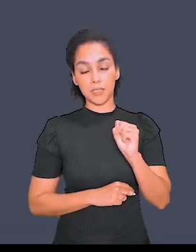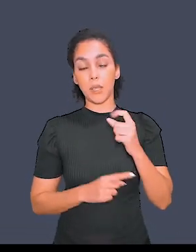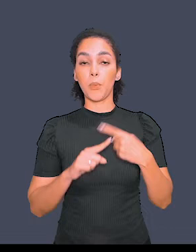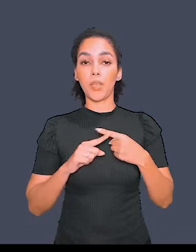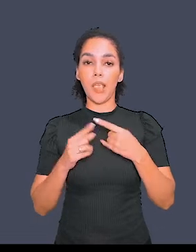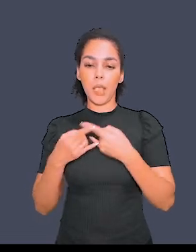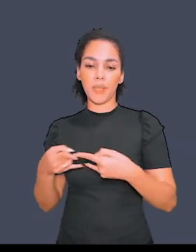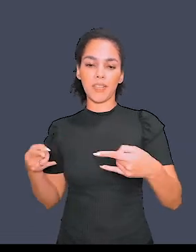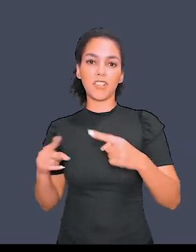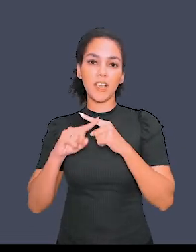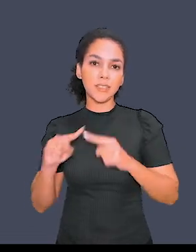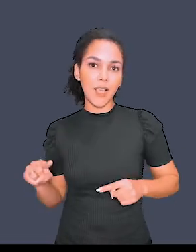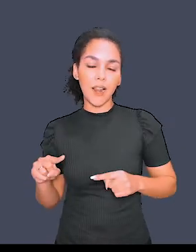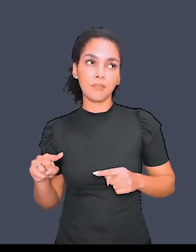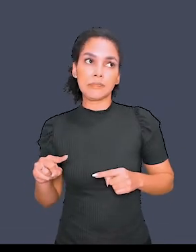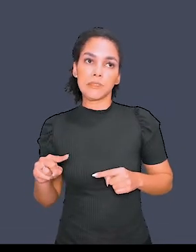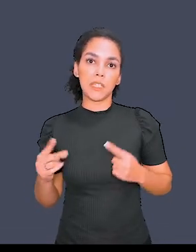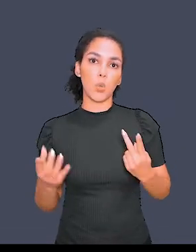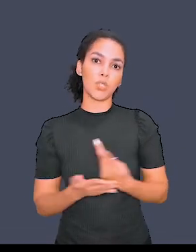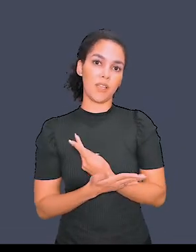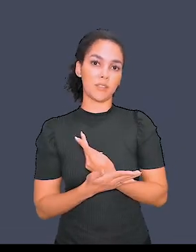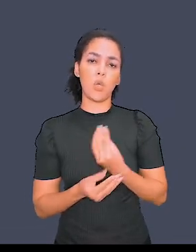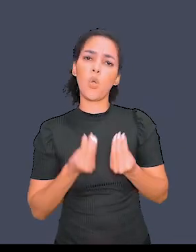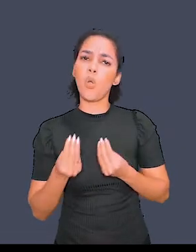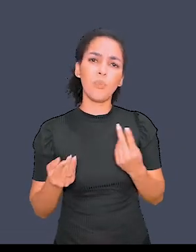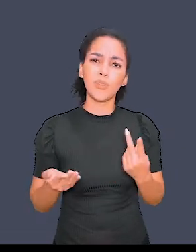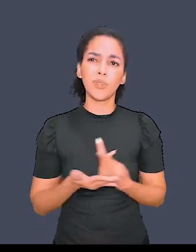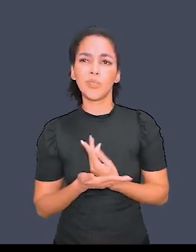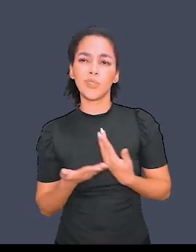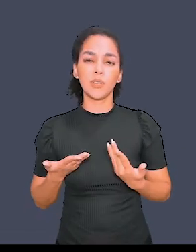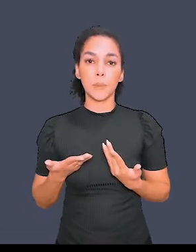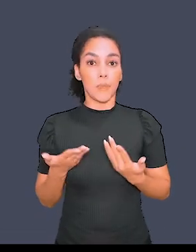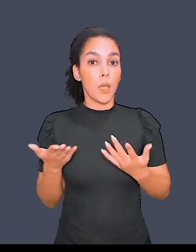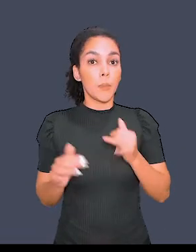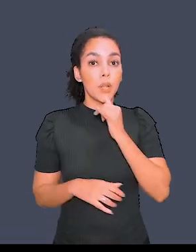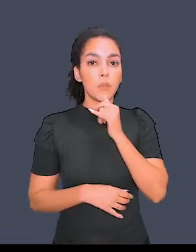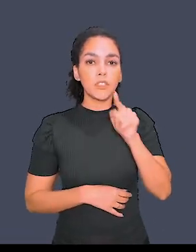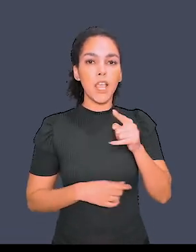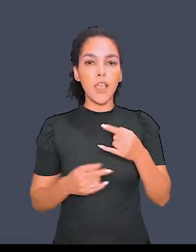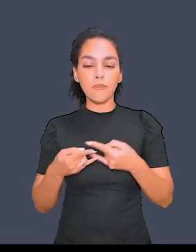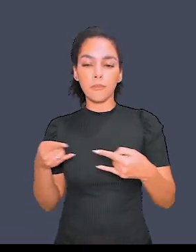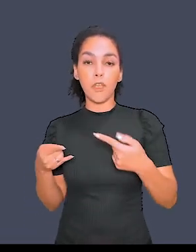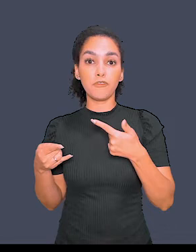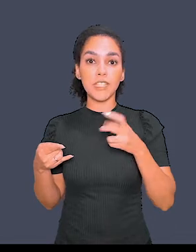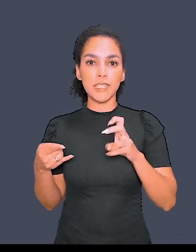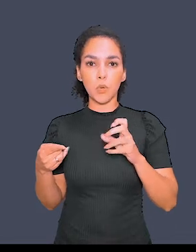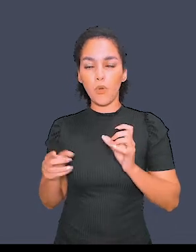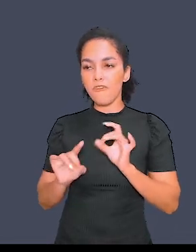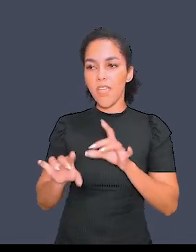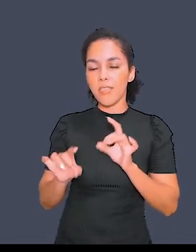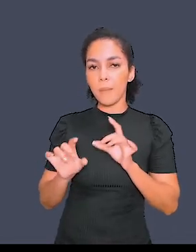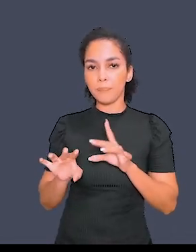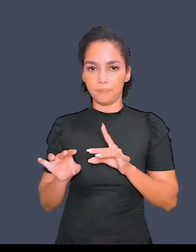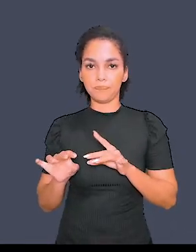das passagens, né? Não é nem das milhas, o cancelamento das passagens. Como que funciona isso, pessoal? Supondo que você vá lá e venda 25 passagens da Smiles, né?